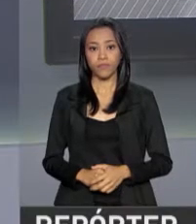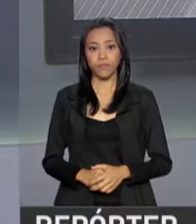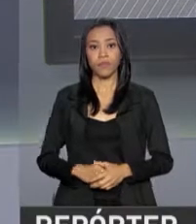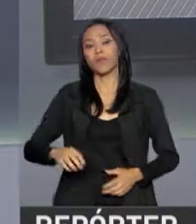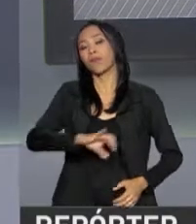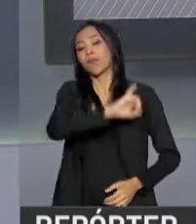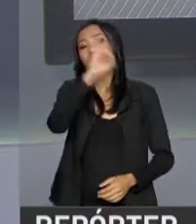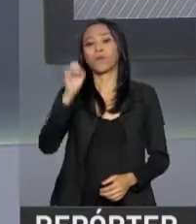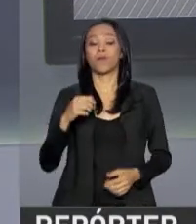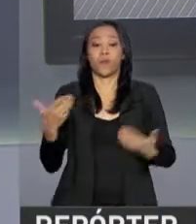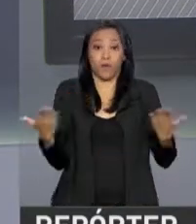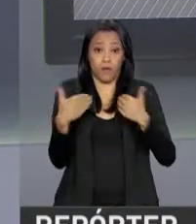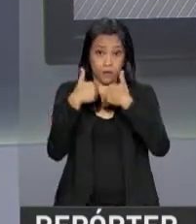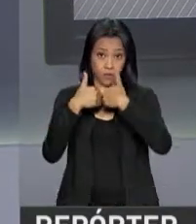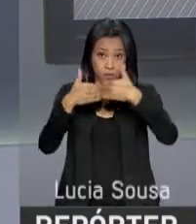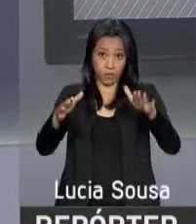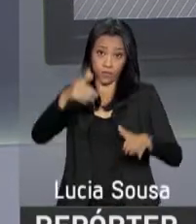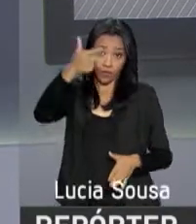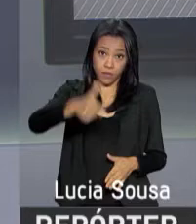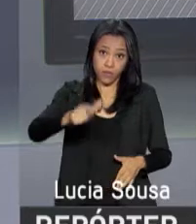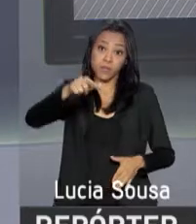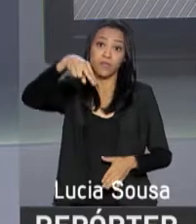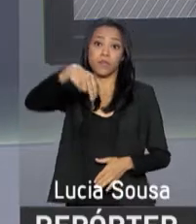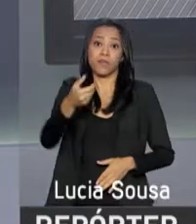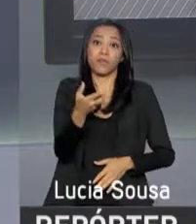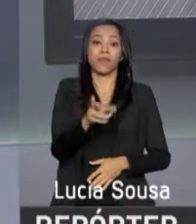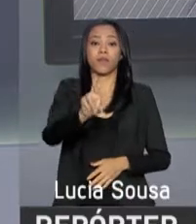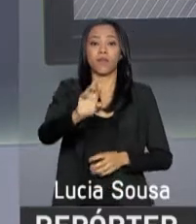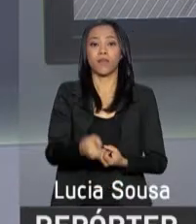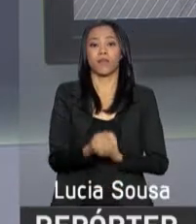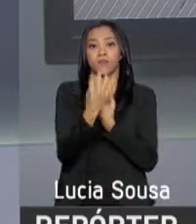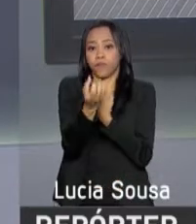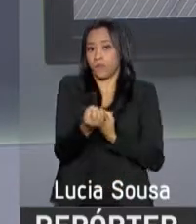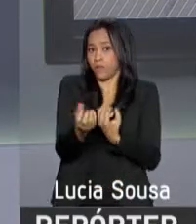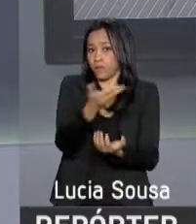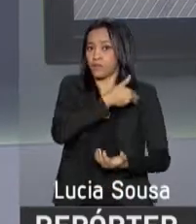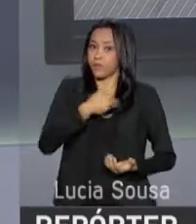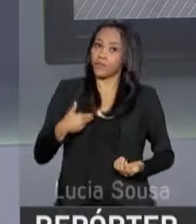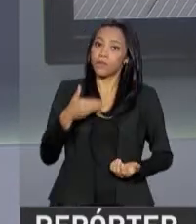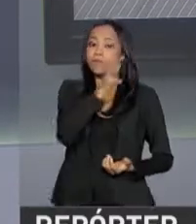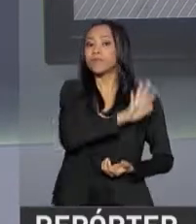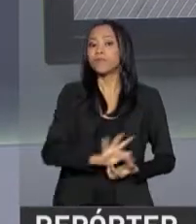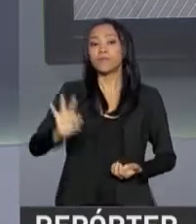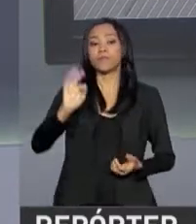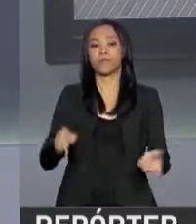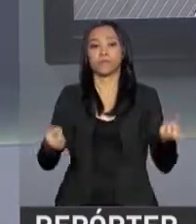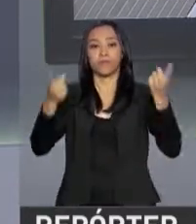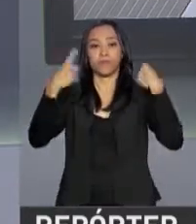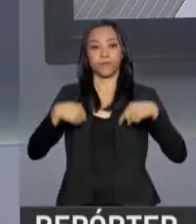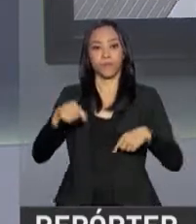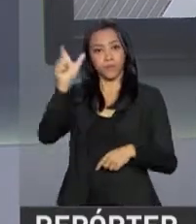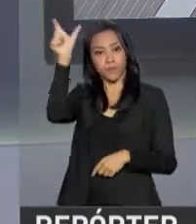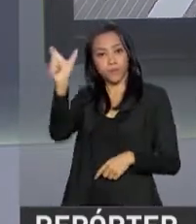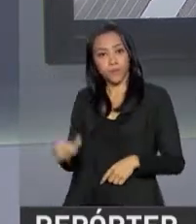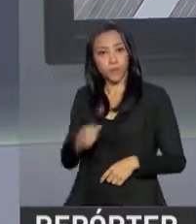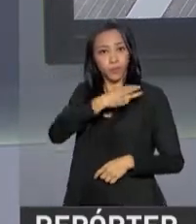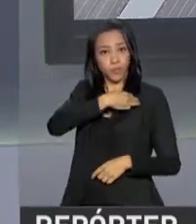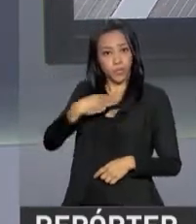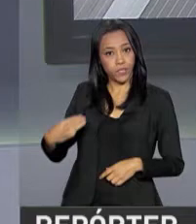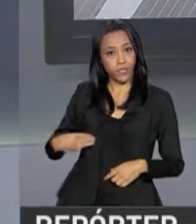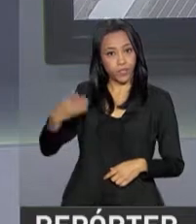olá começa agora mais um repórter nbr as notícias do governo federal o ministro extraordinário da segurança